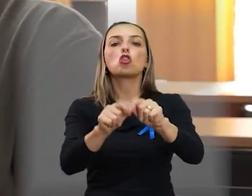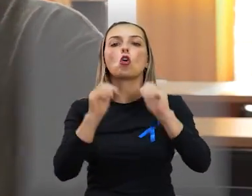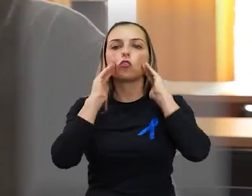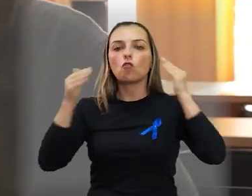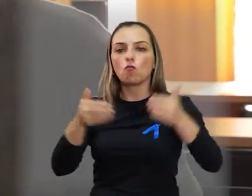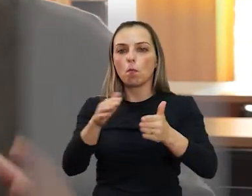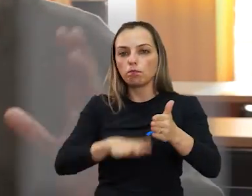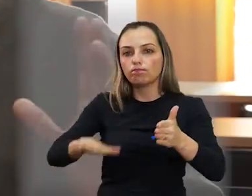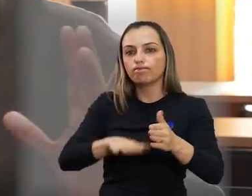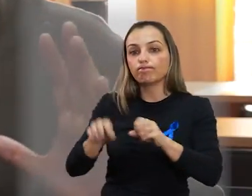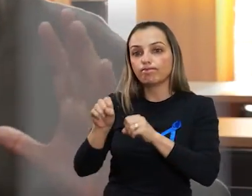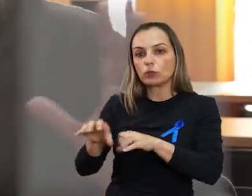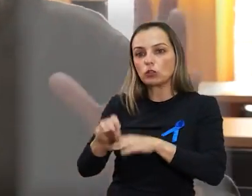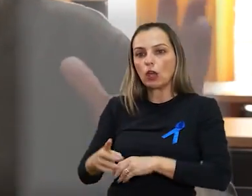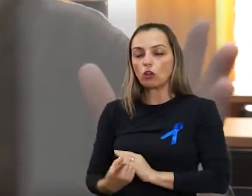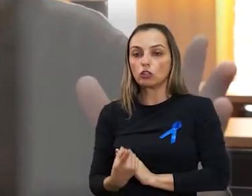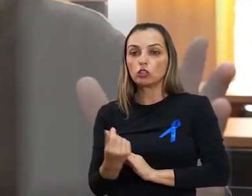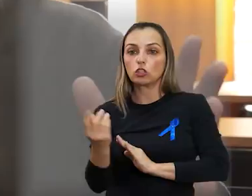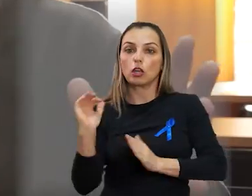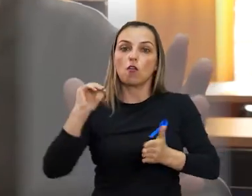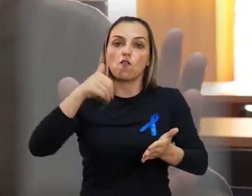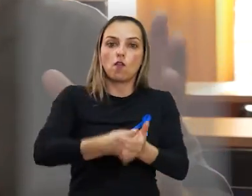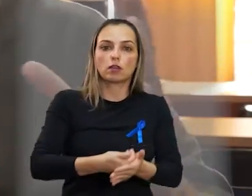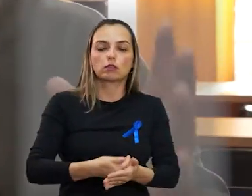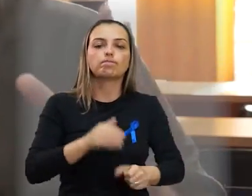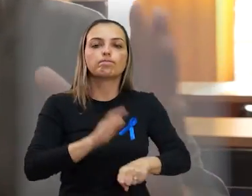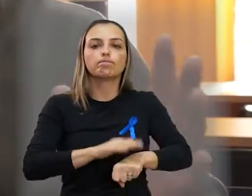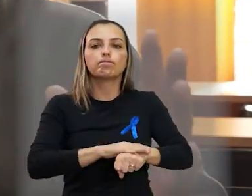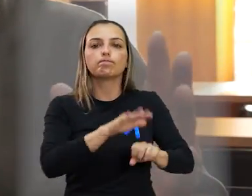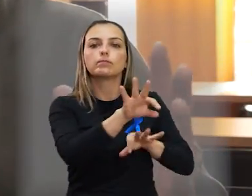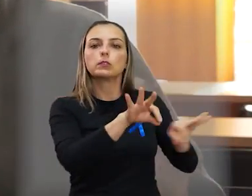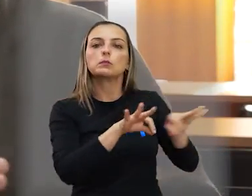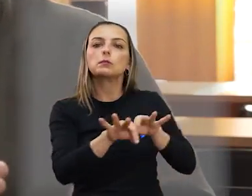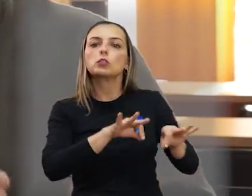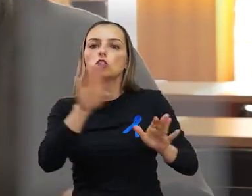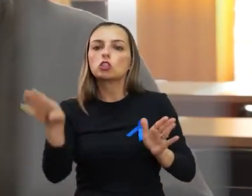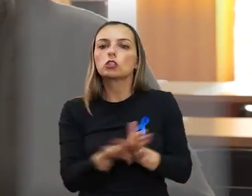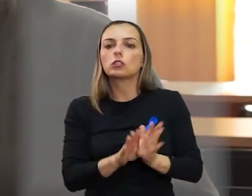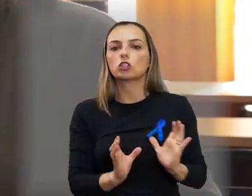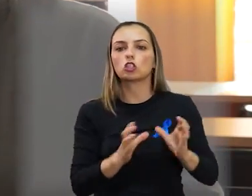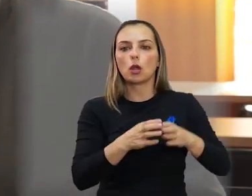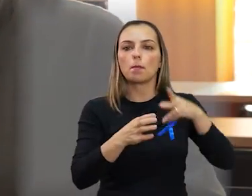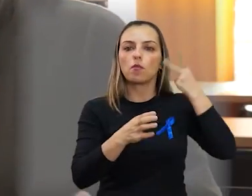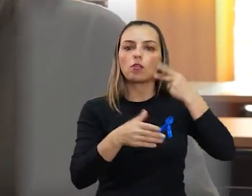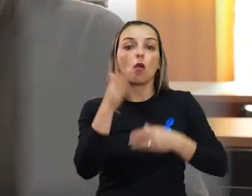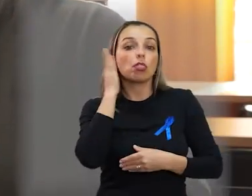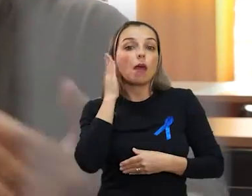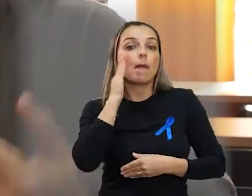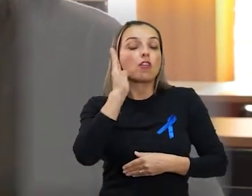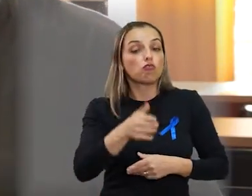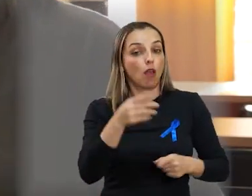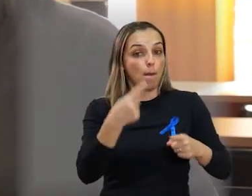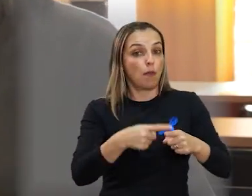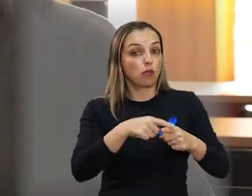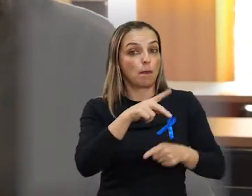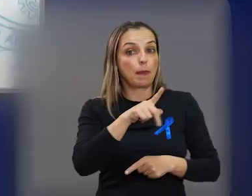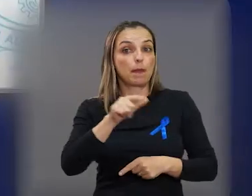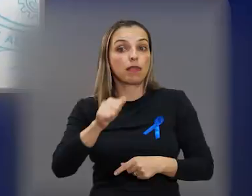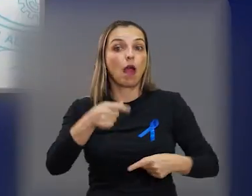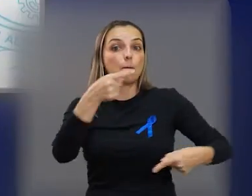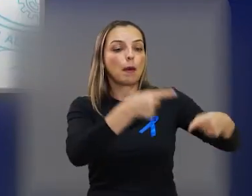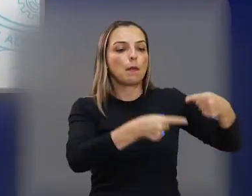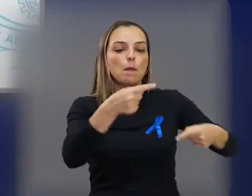por outras áreas o vereador já tá norteado sabendo já embasado devido esse